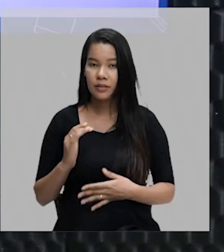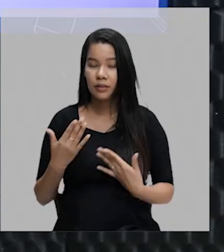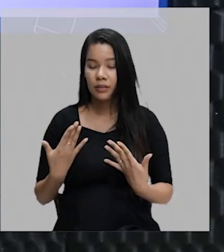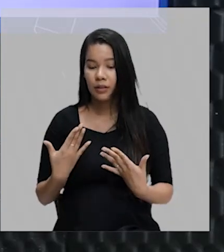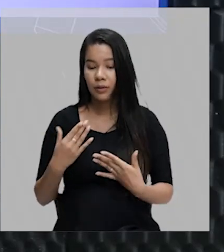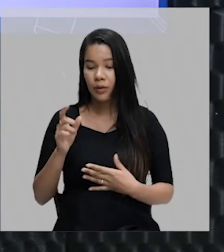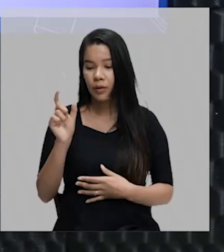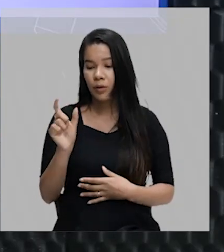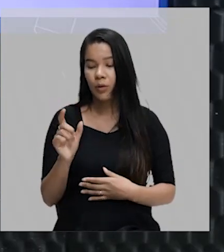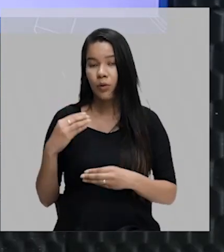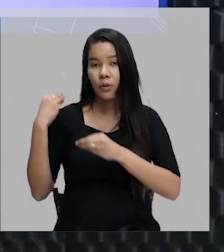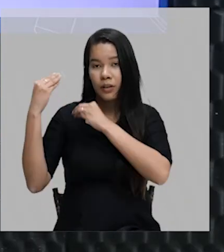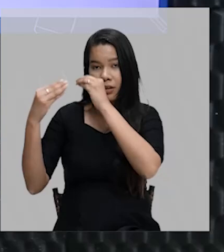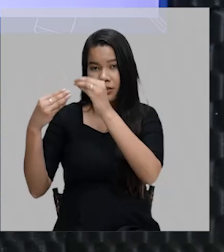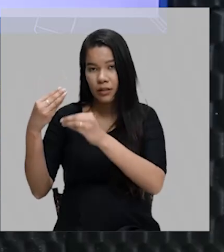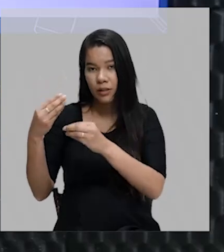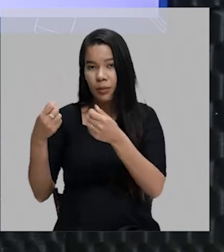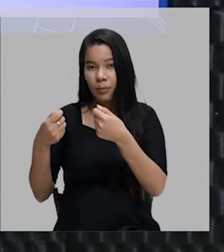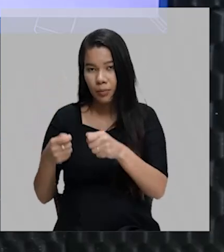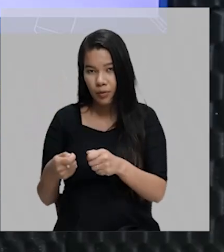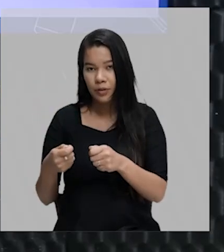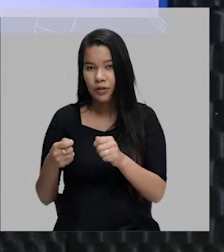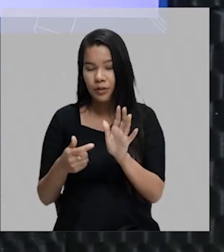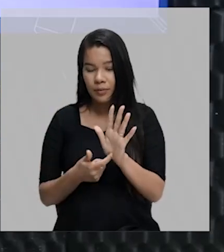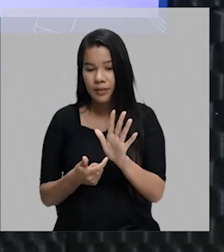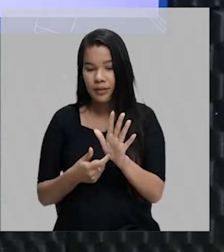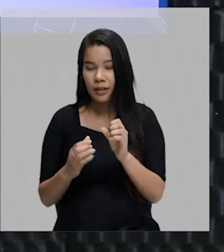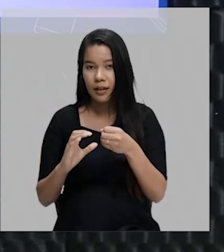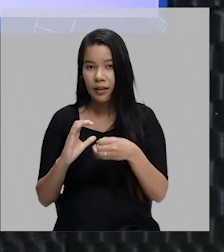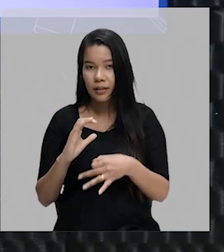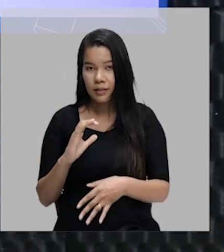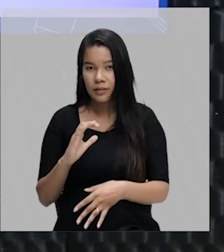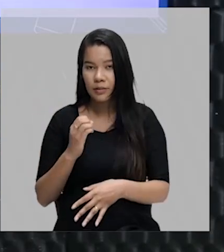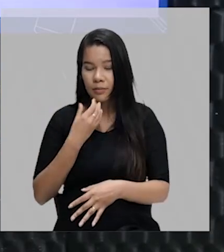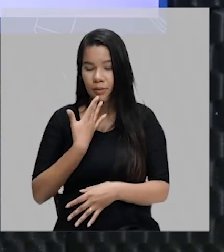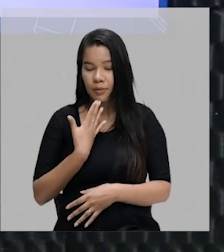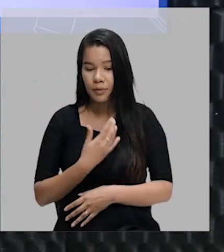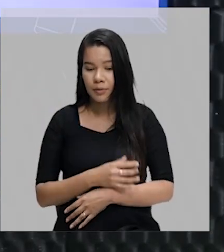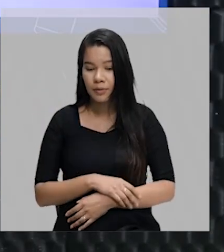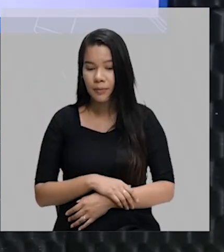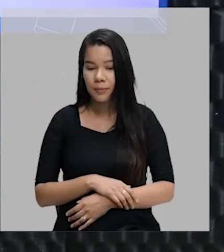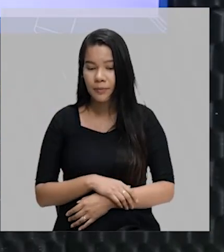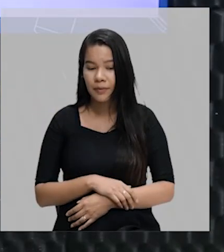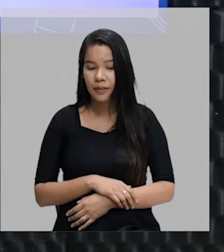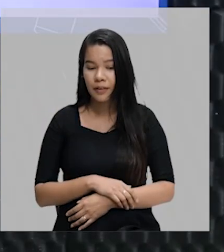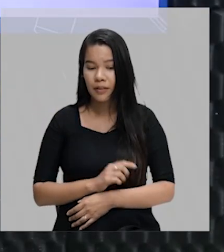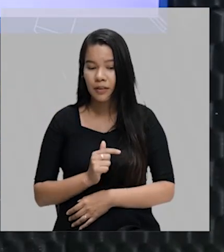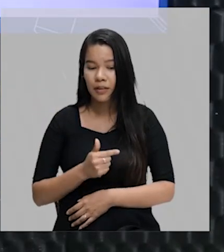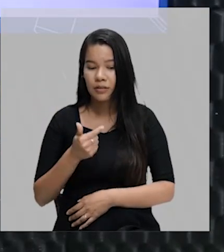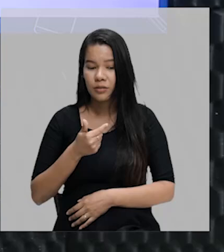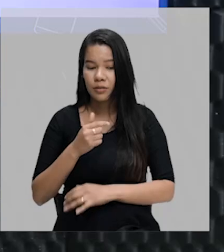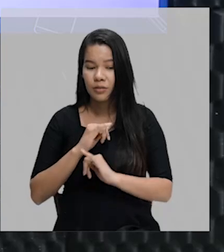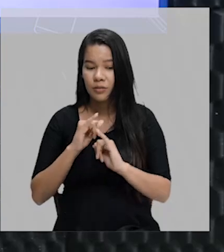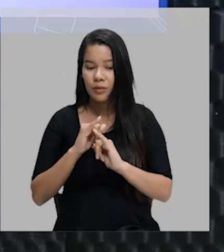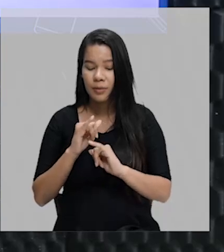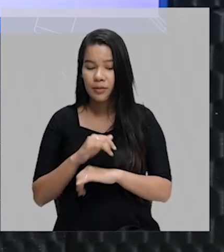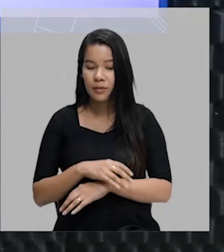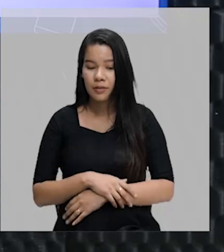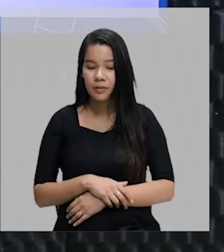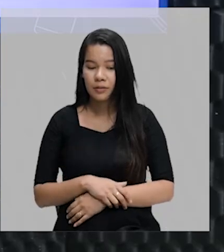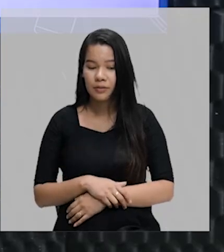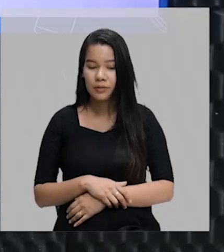descendente ele pode apresentar essa característica boa, tá? A segunda afirmativa, vamos lá, o que ela